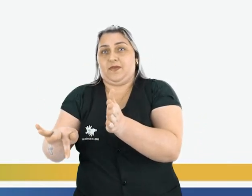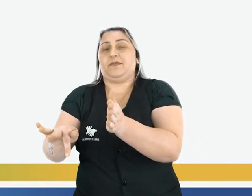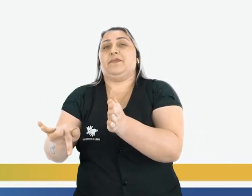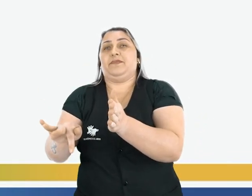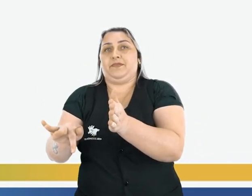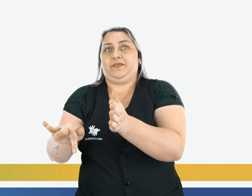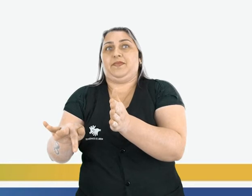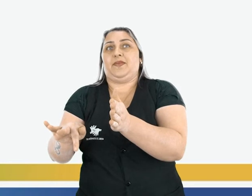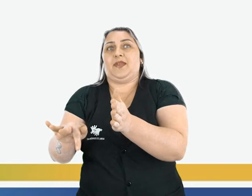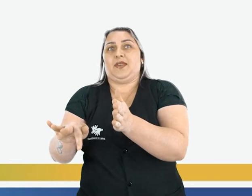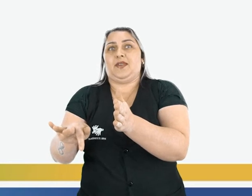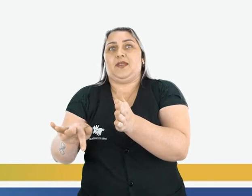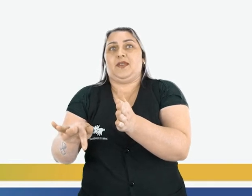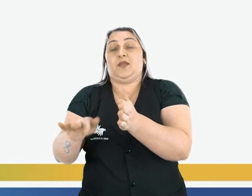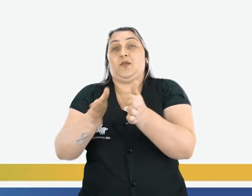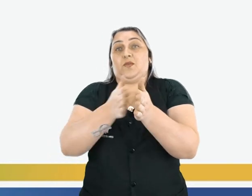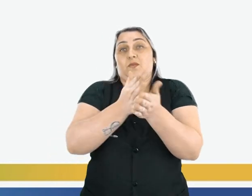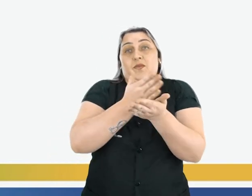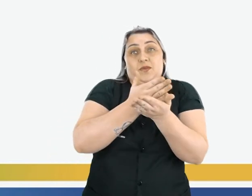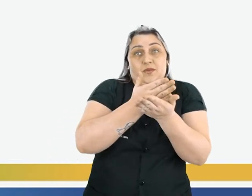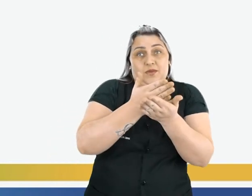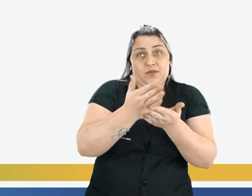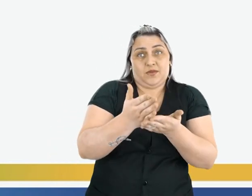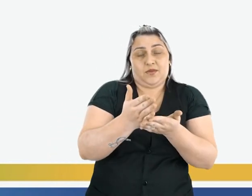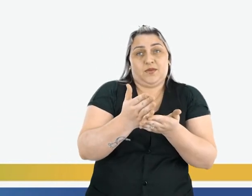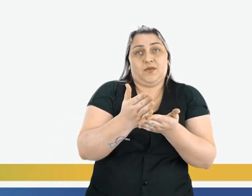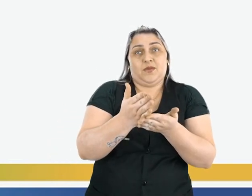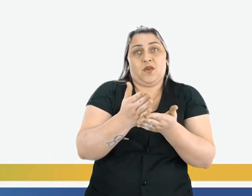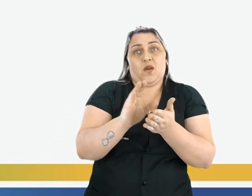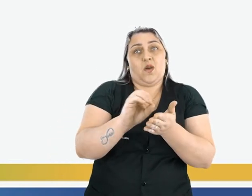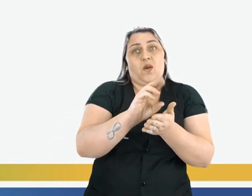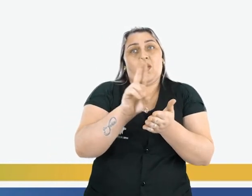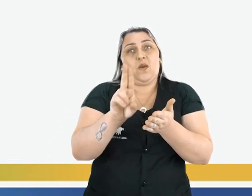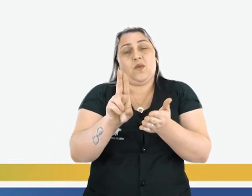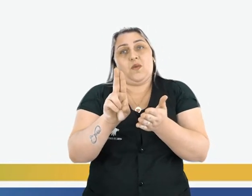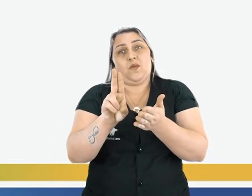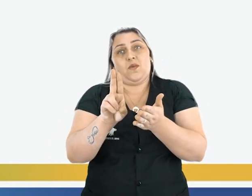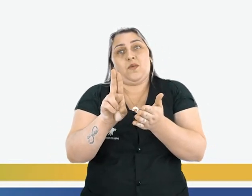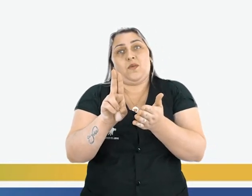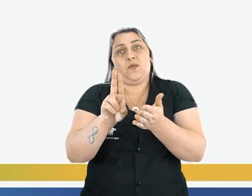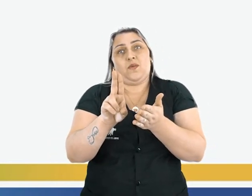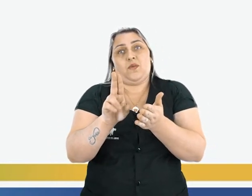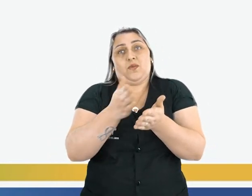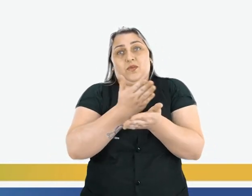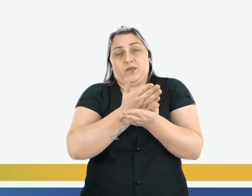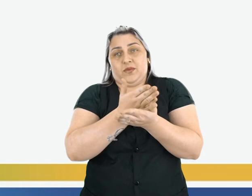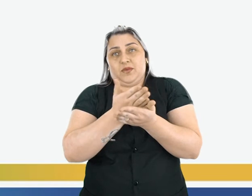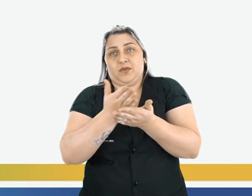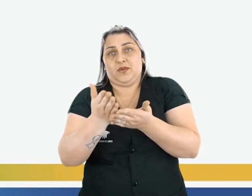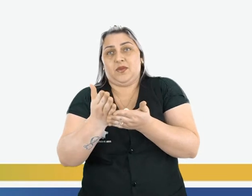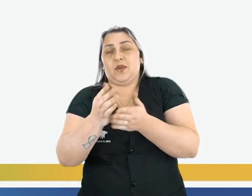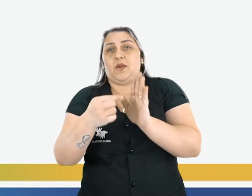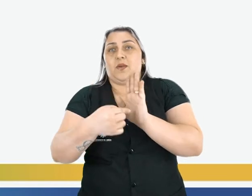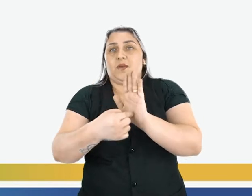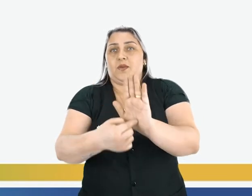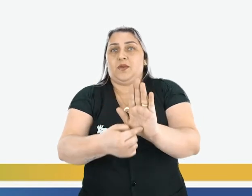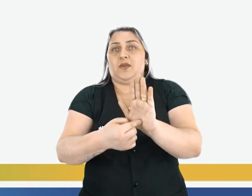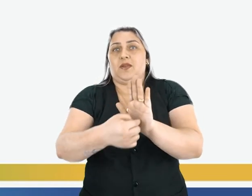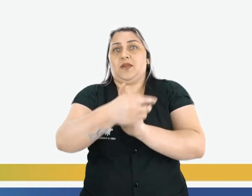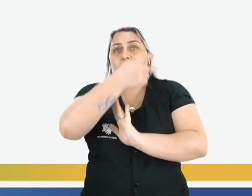fim. Seja no início, ou seja, no início apresentamos